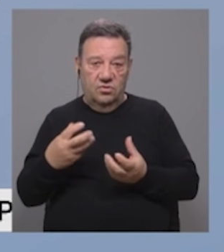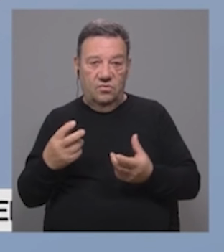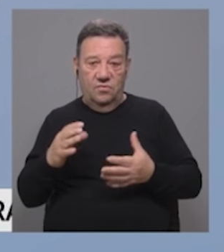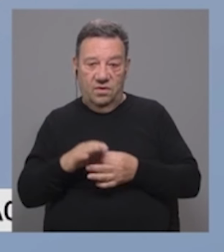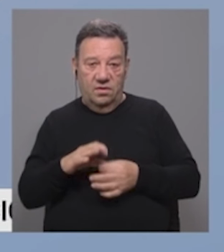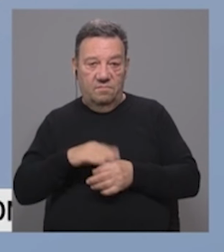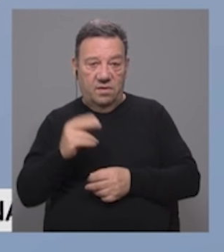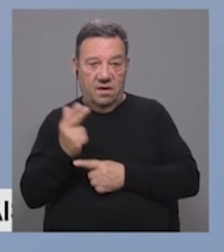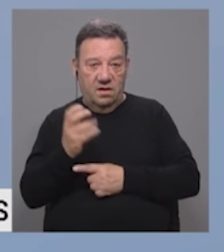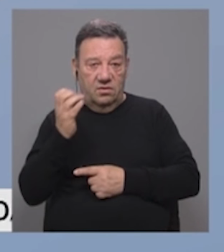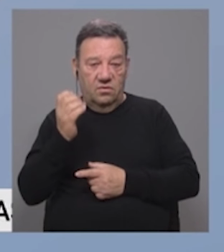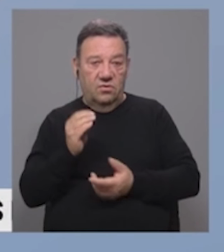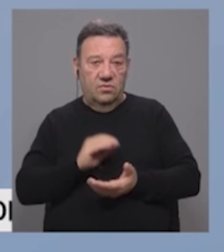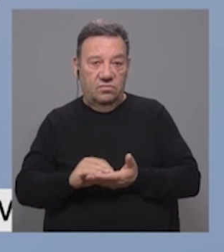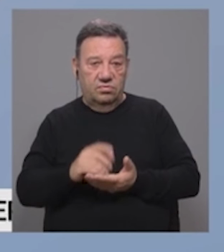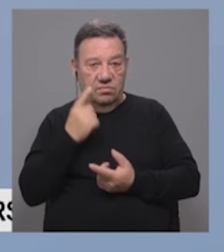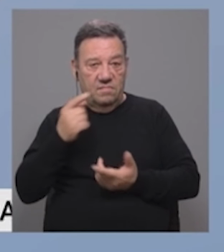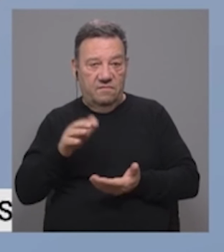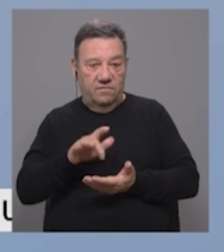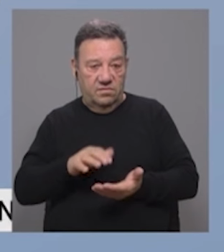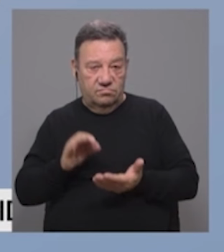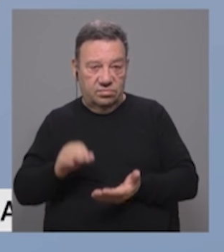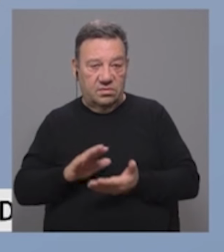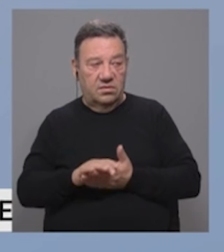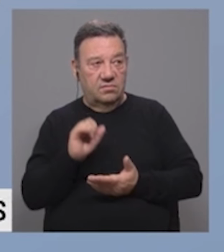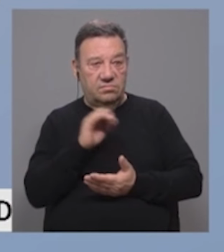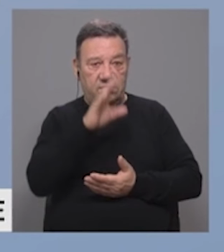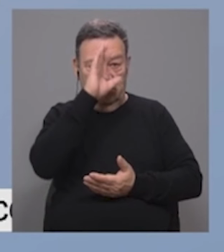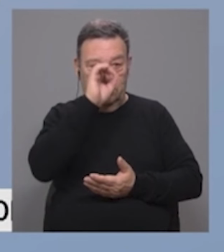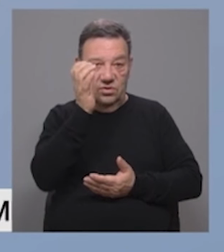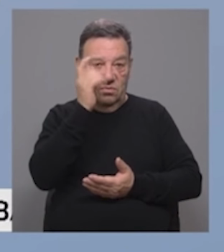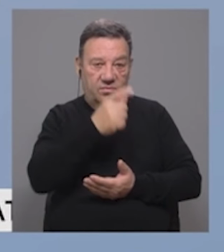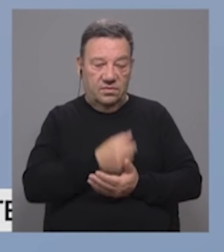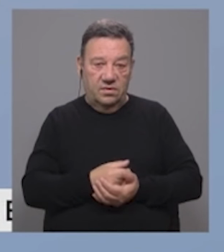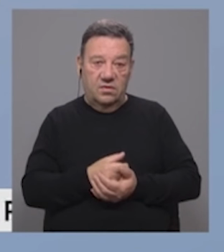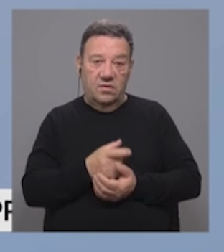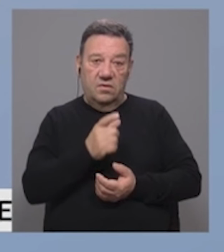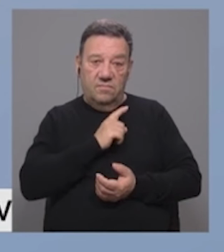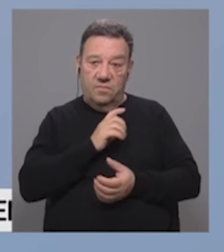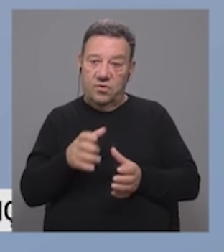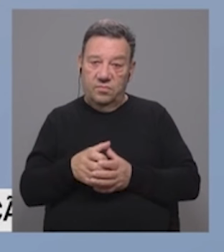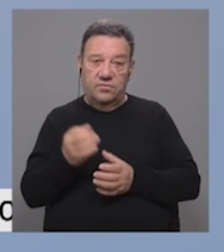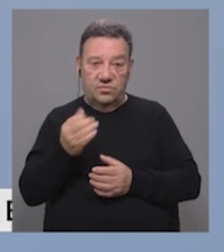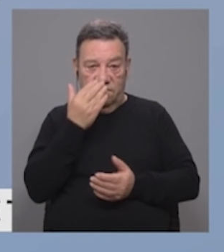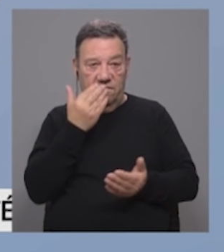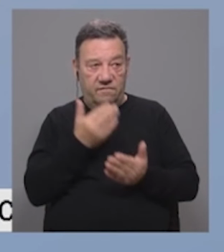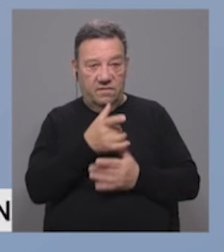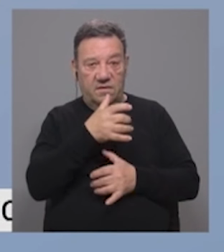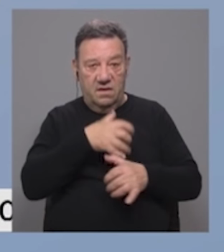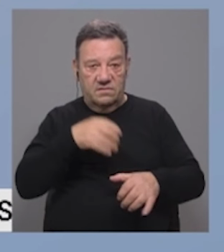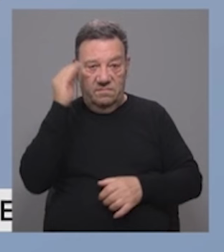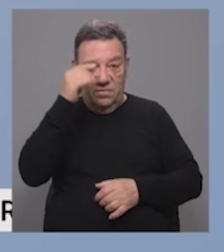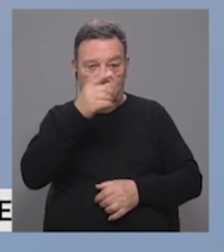e Cultura. Foi redigido um manifesto endereçado ao Ministro da Cultura. O próprio grupo esteve em frente à Assembleia